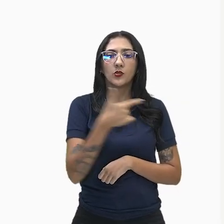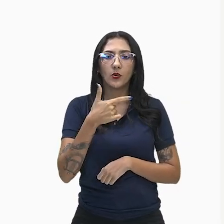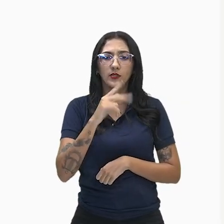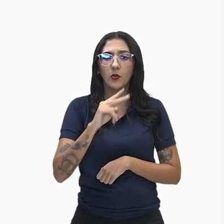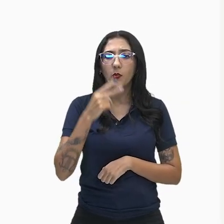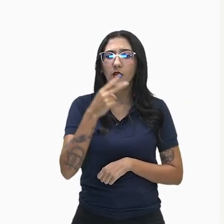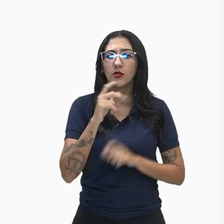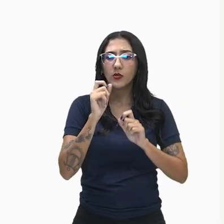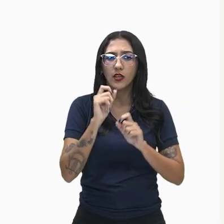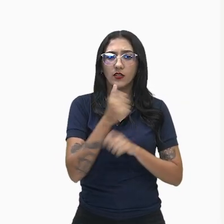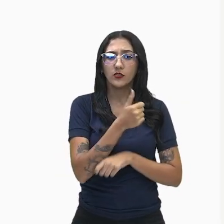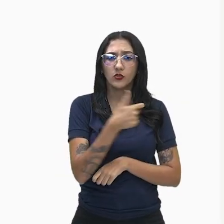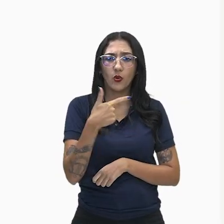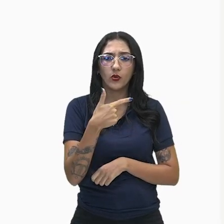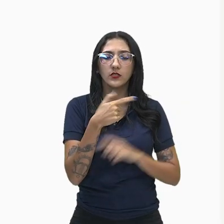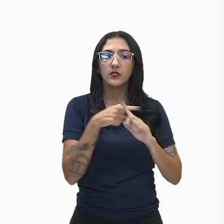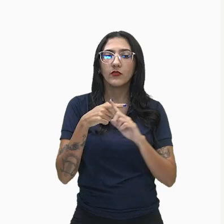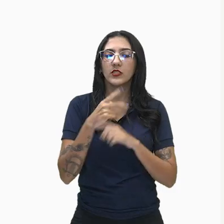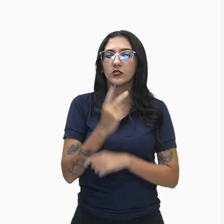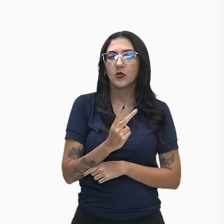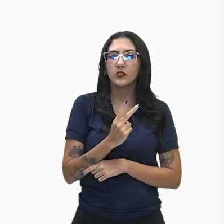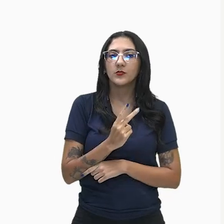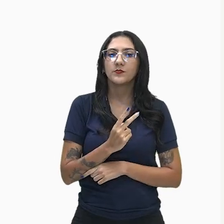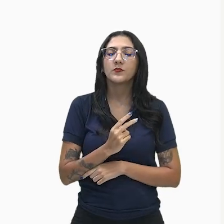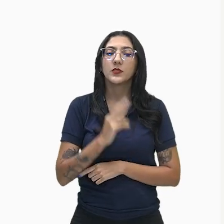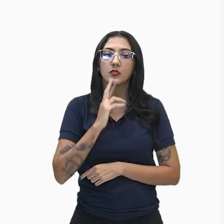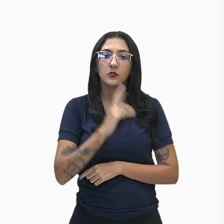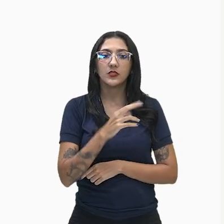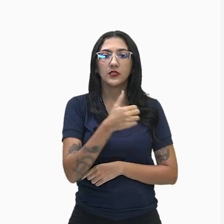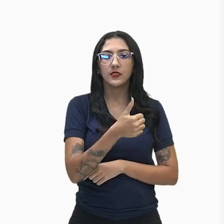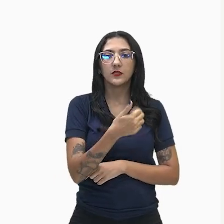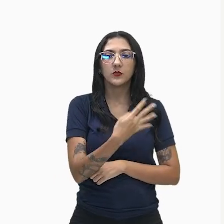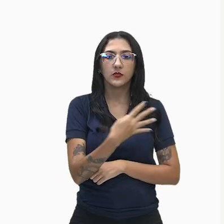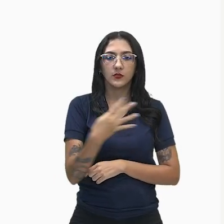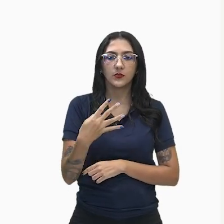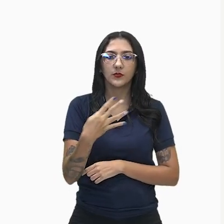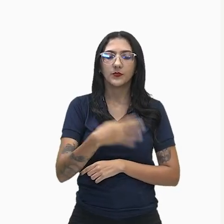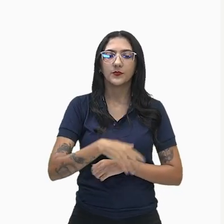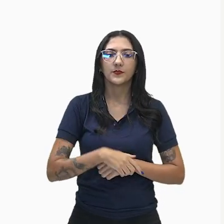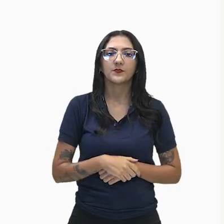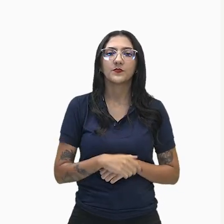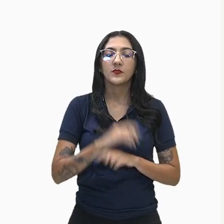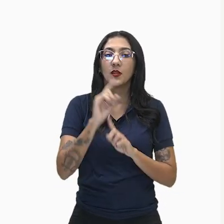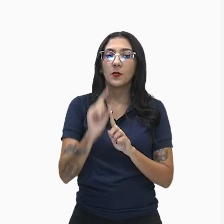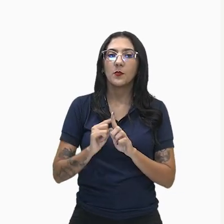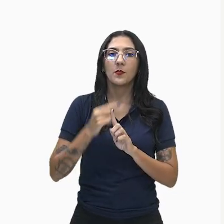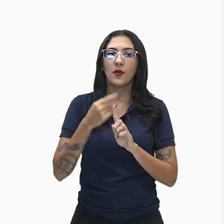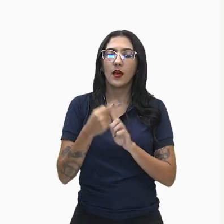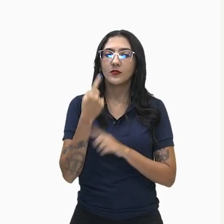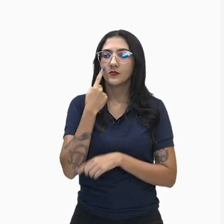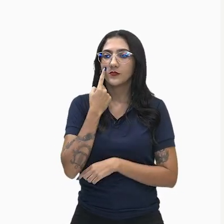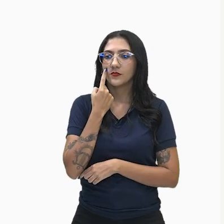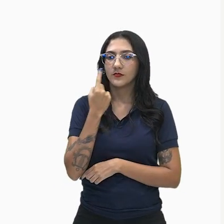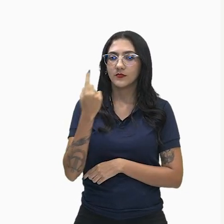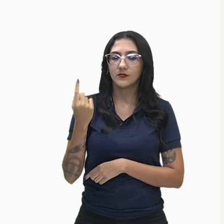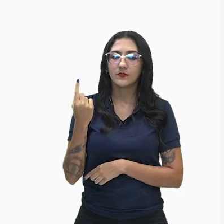tá legal? 12 vezes 12 é 144, mais 9 ao quadrado,